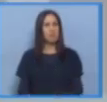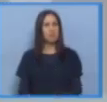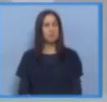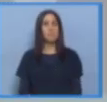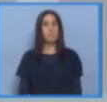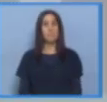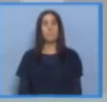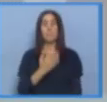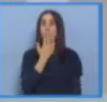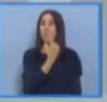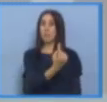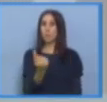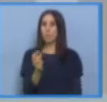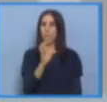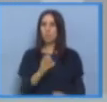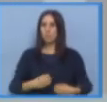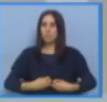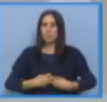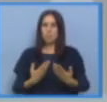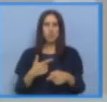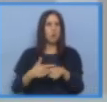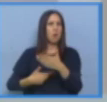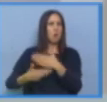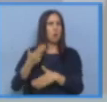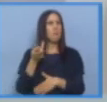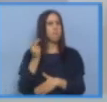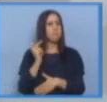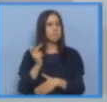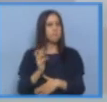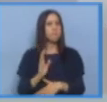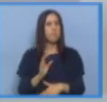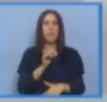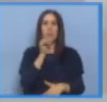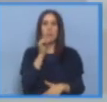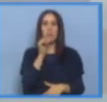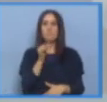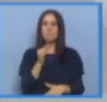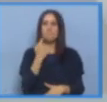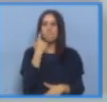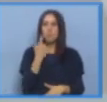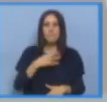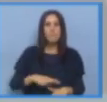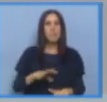um da sua forma, com a sua expressão, desde algum tempo, desde alguns anos, que sempre tivemos um sentido de busca.